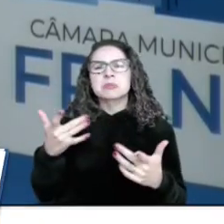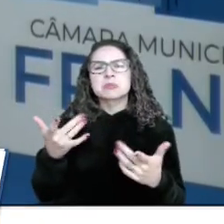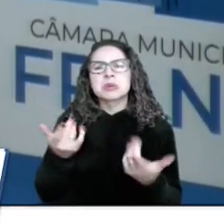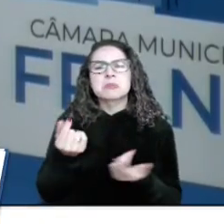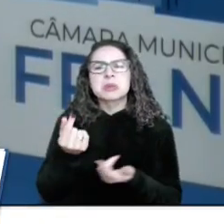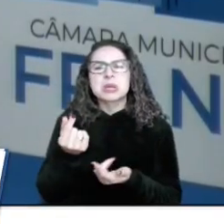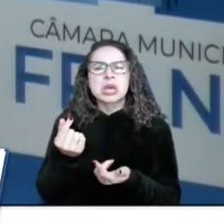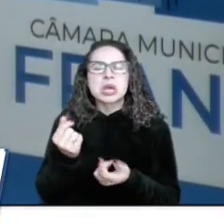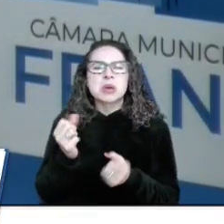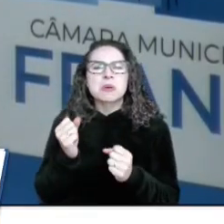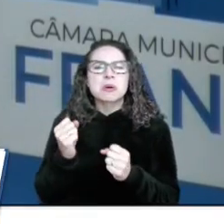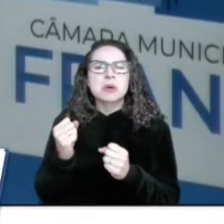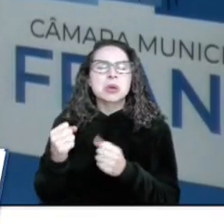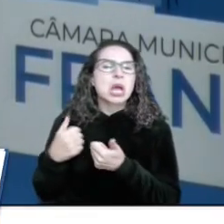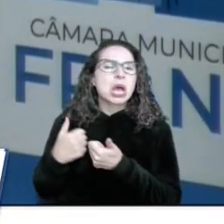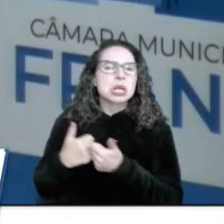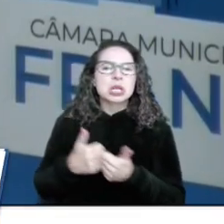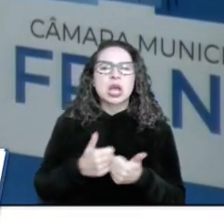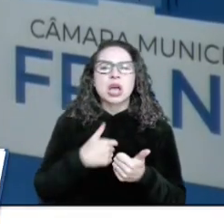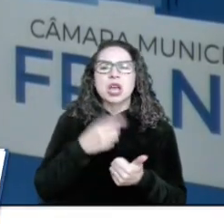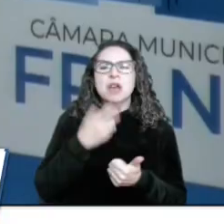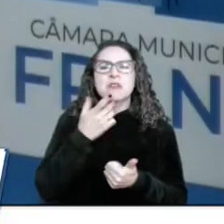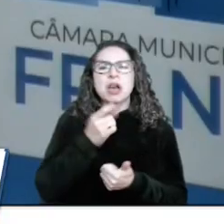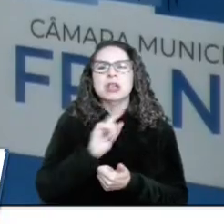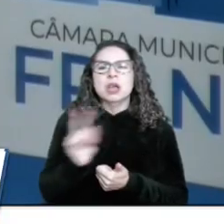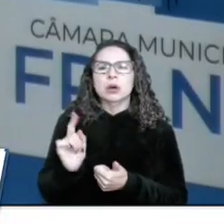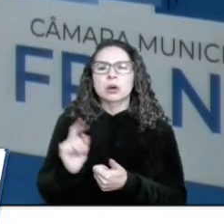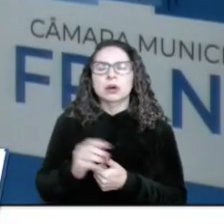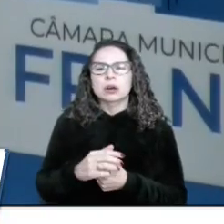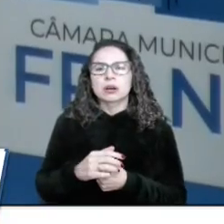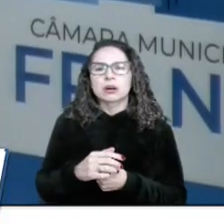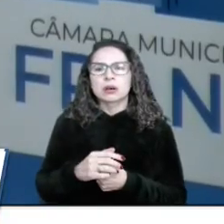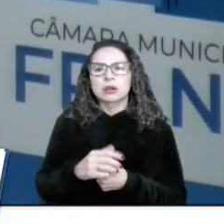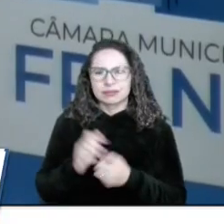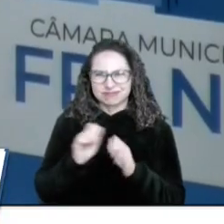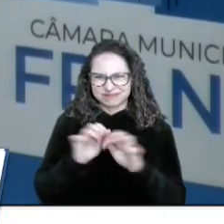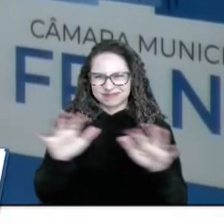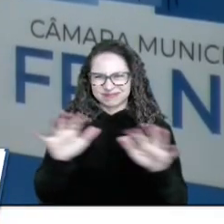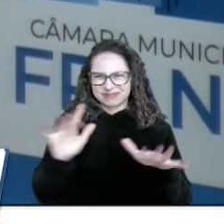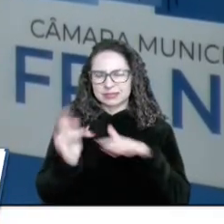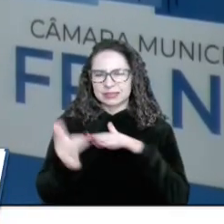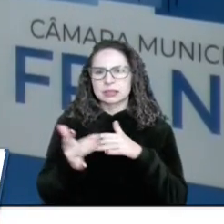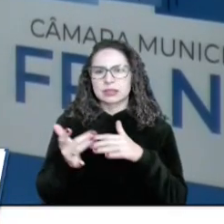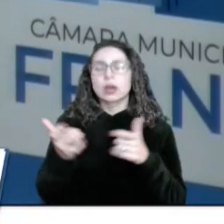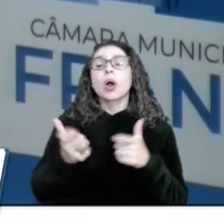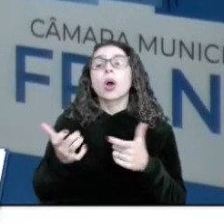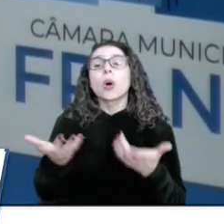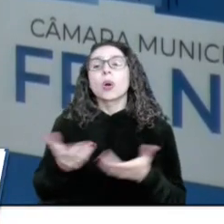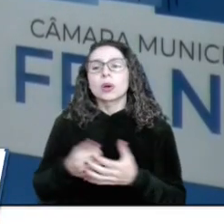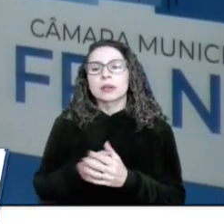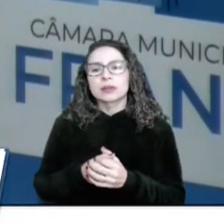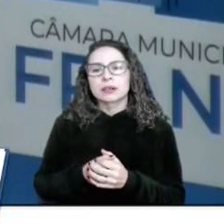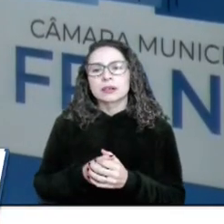atrás dele, que ia ouvir um não. Viralizou isso na rede social. E aonde está a Simone Tebet hoje?